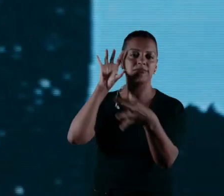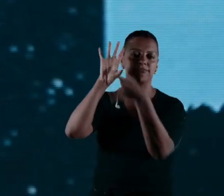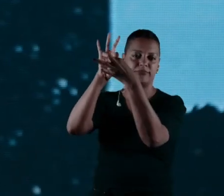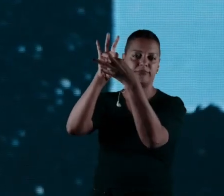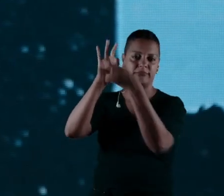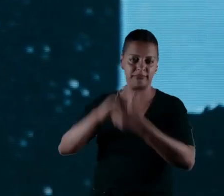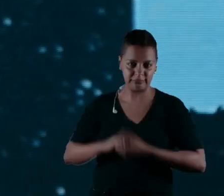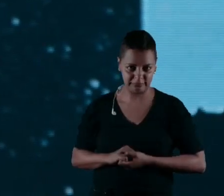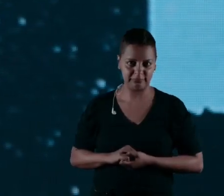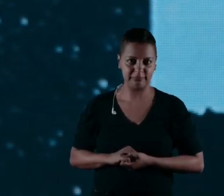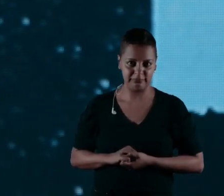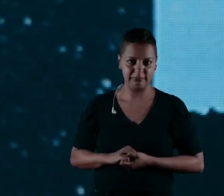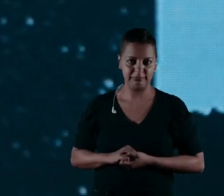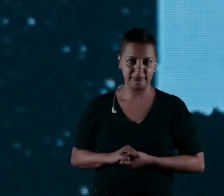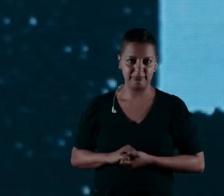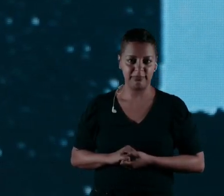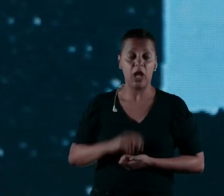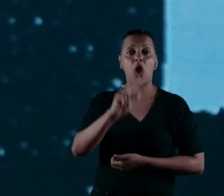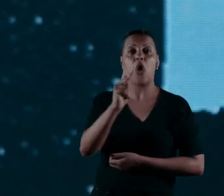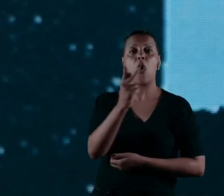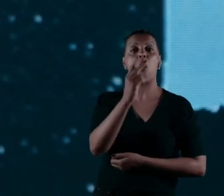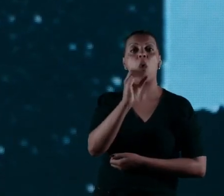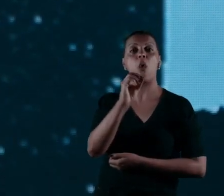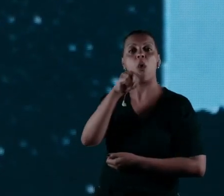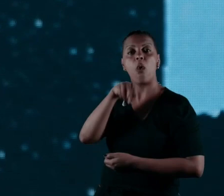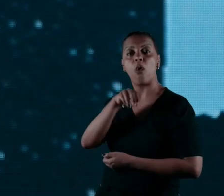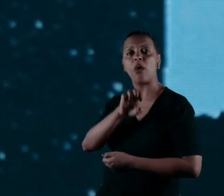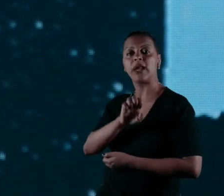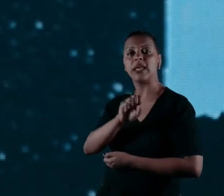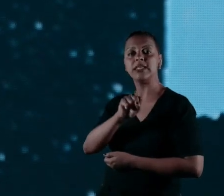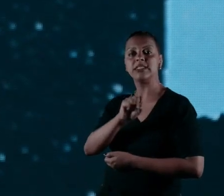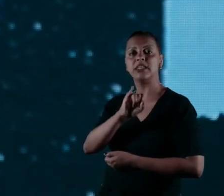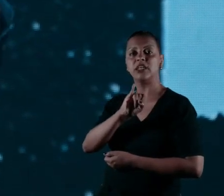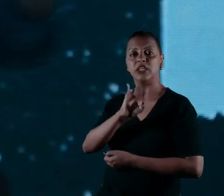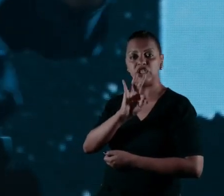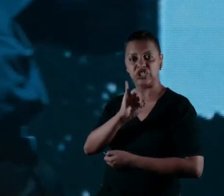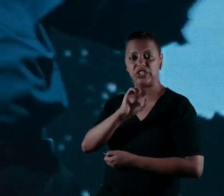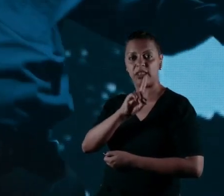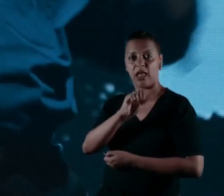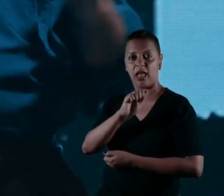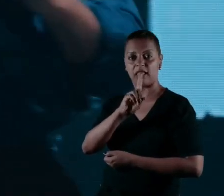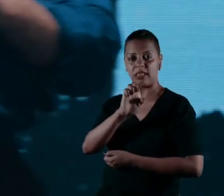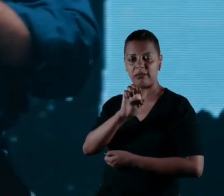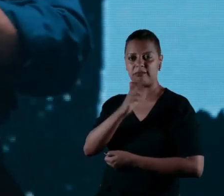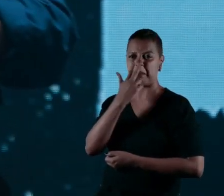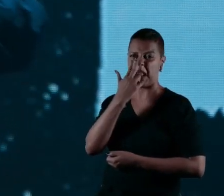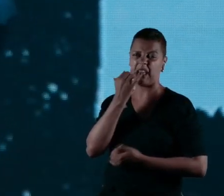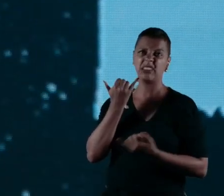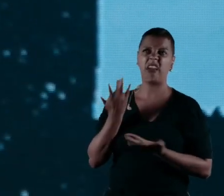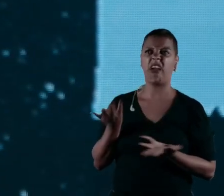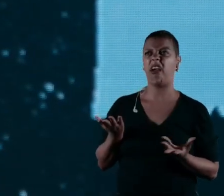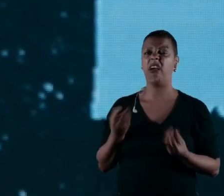Gente, honestidade, num primeiro momento, pode parecer que não vale a pena.